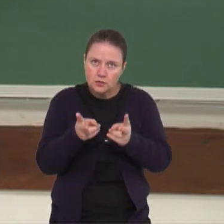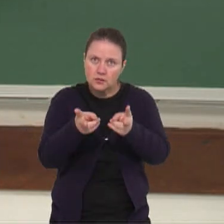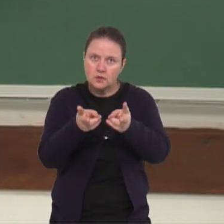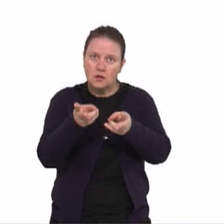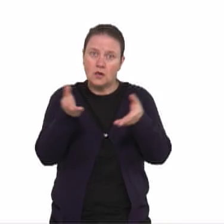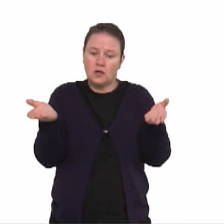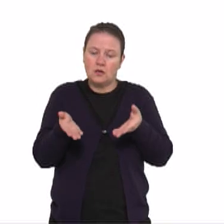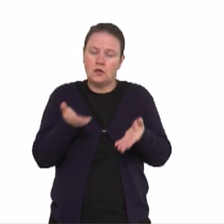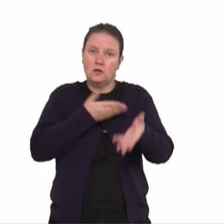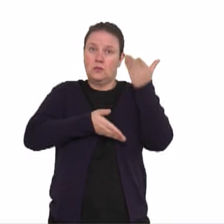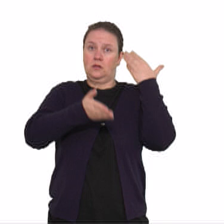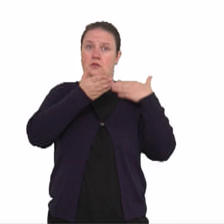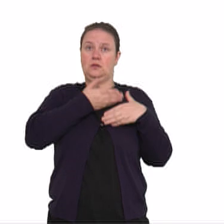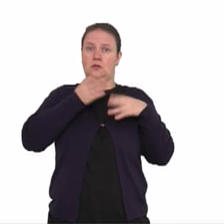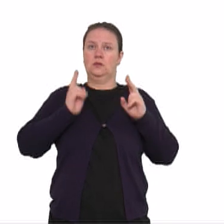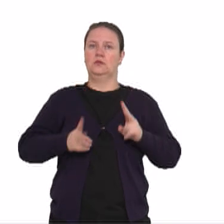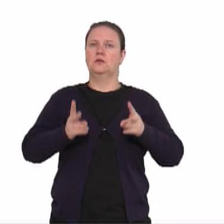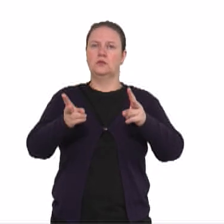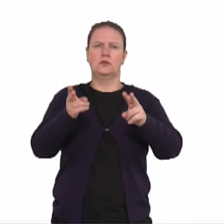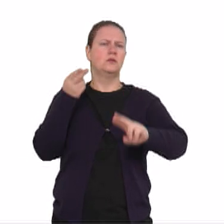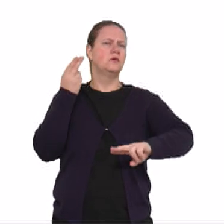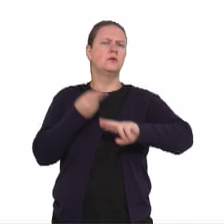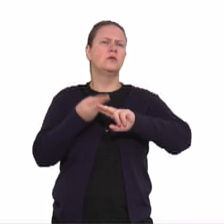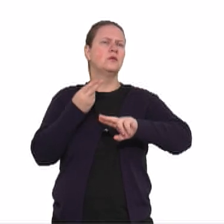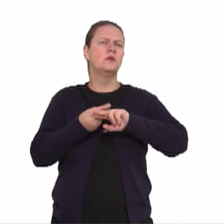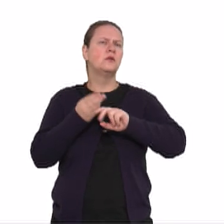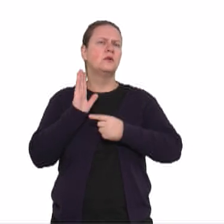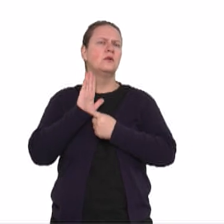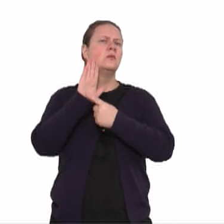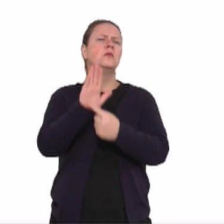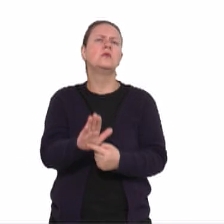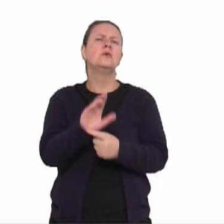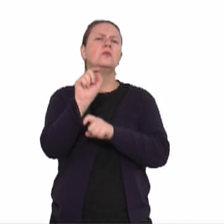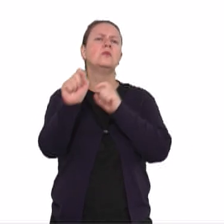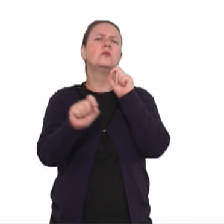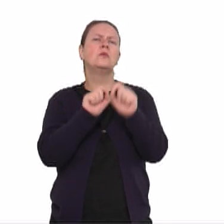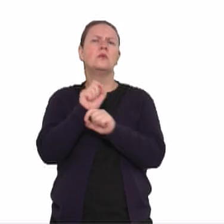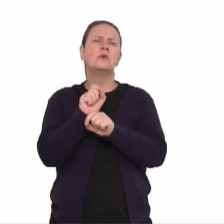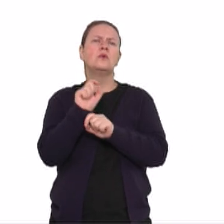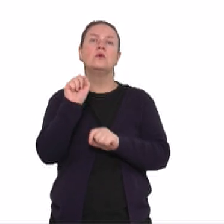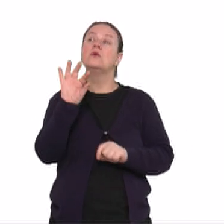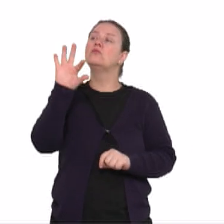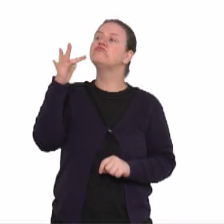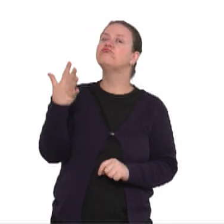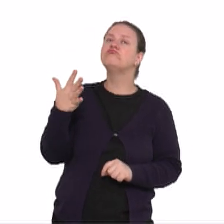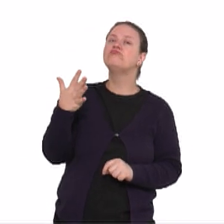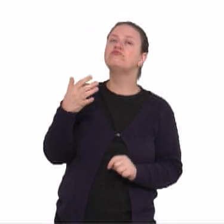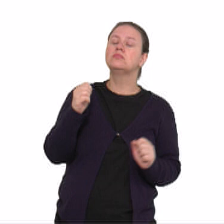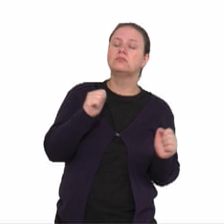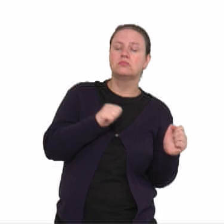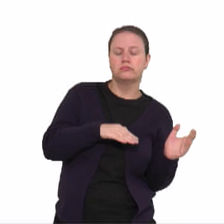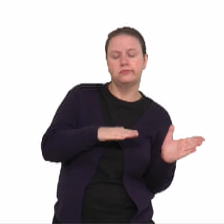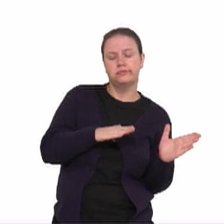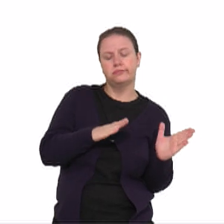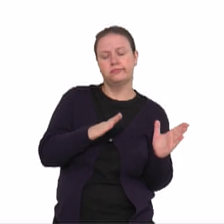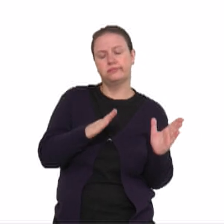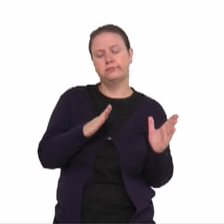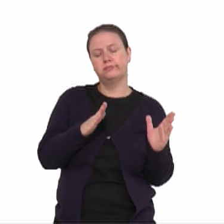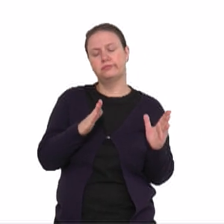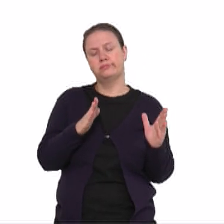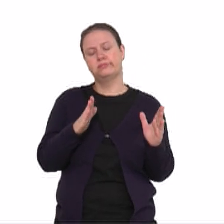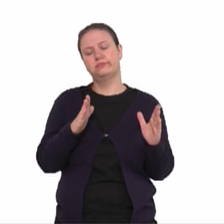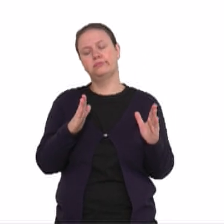disso. Passado contínuo é usado para se referir a uma situação que estava em andamento em um